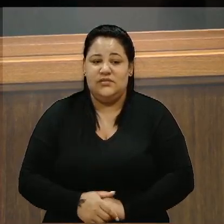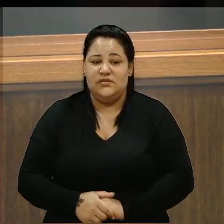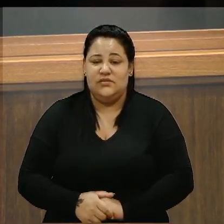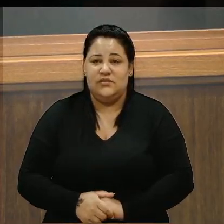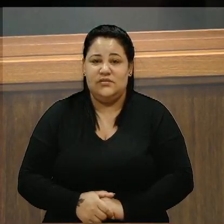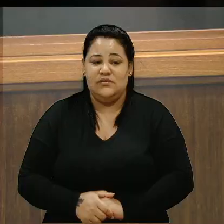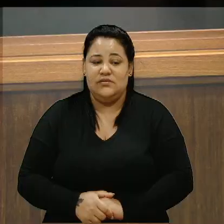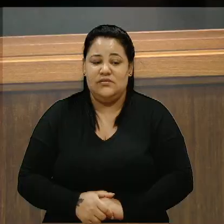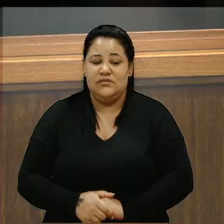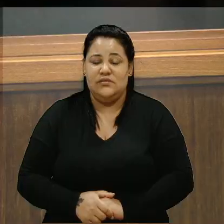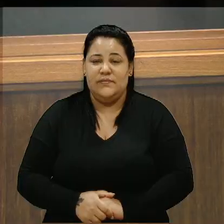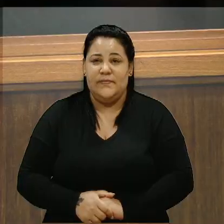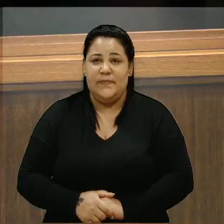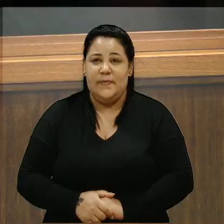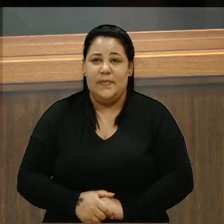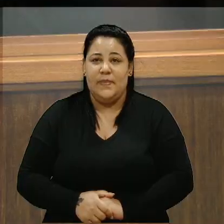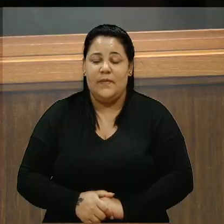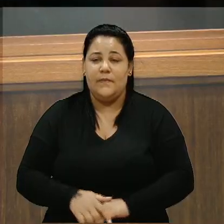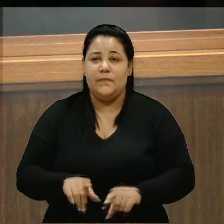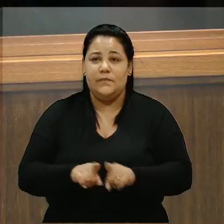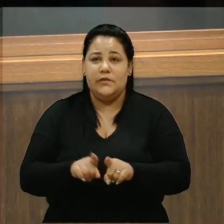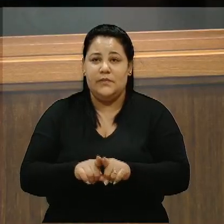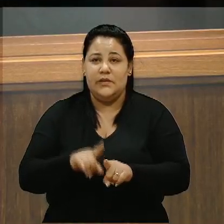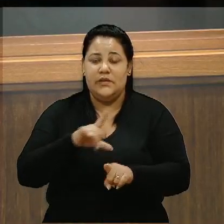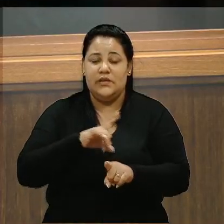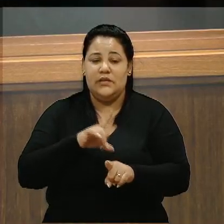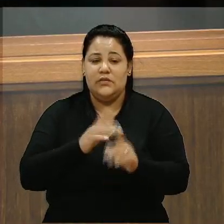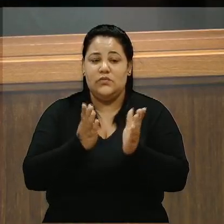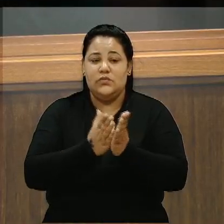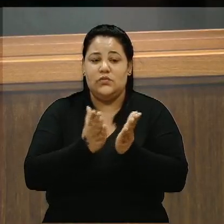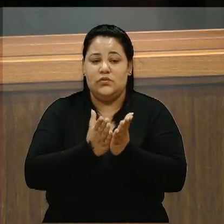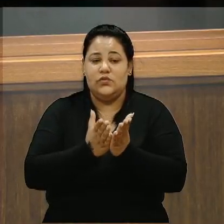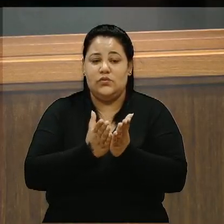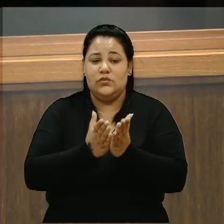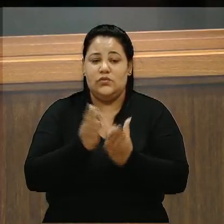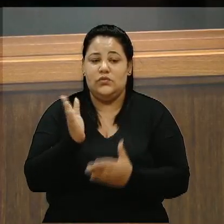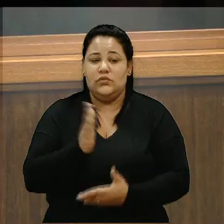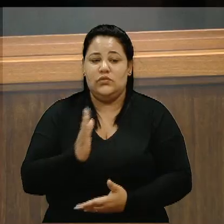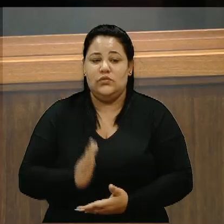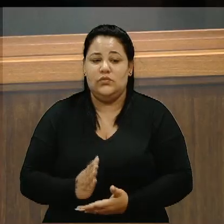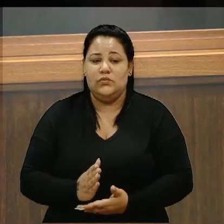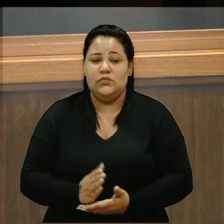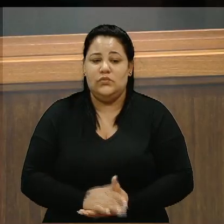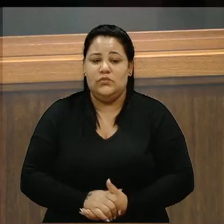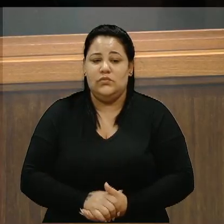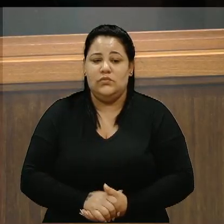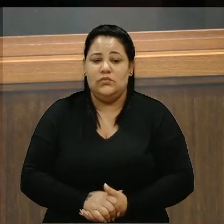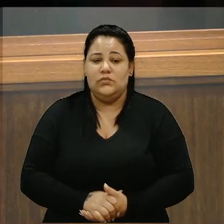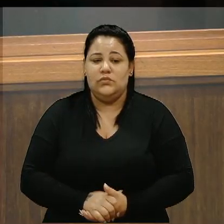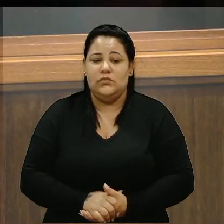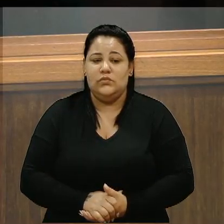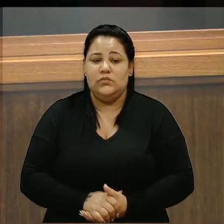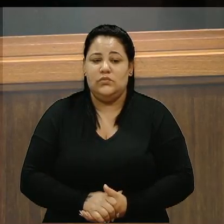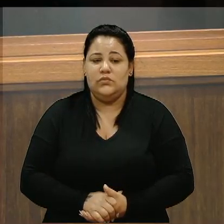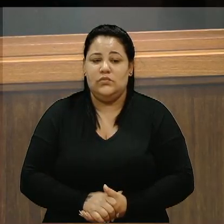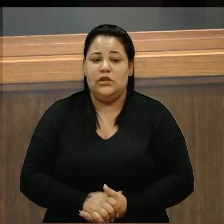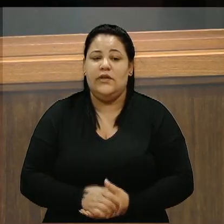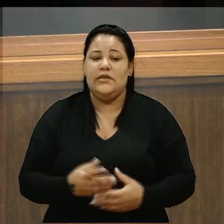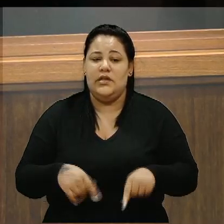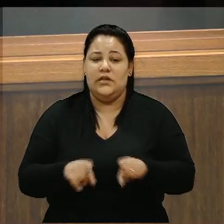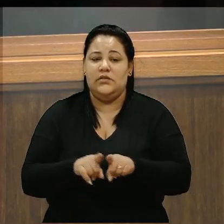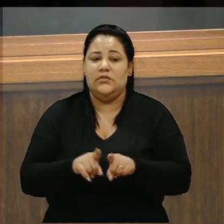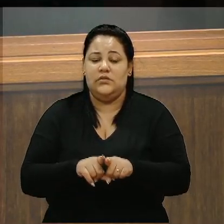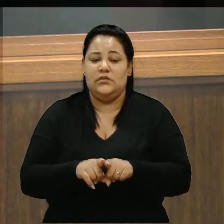tempo. Também tem um estudo nacional que diz que as 2 populações que mais têm crescido no Brasil